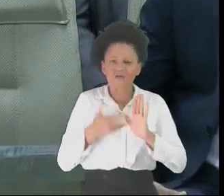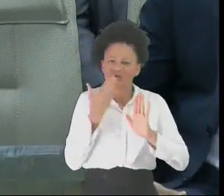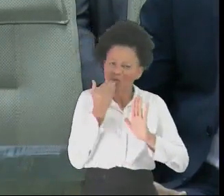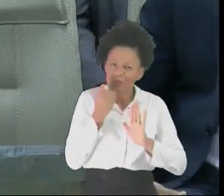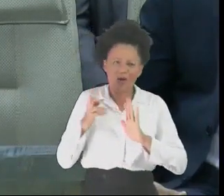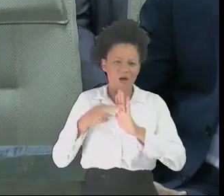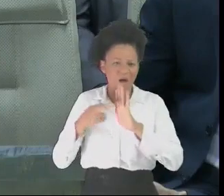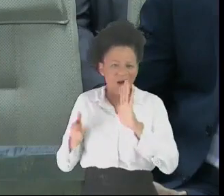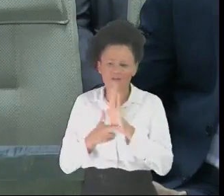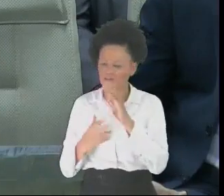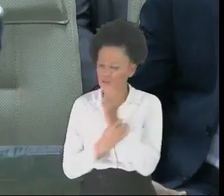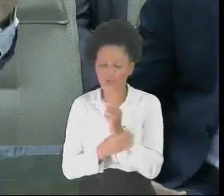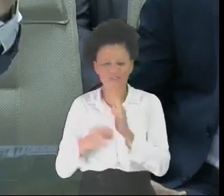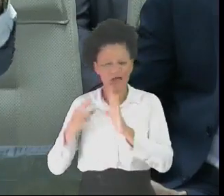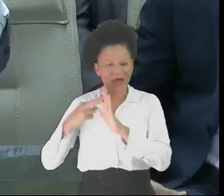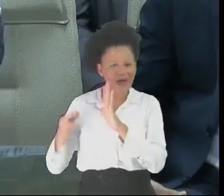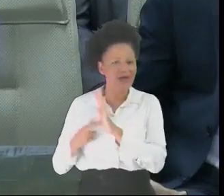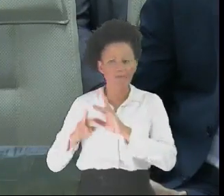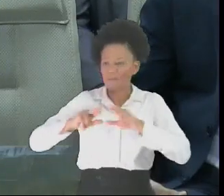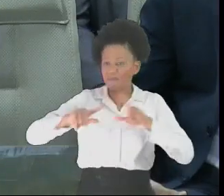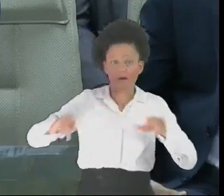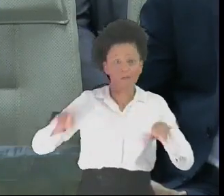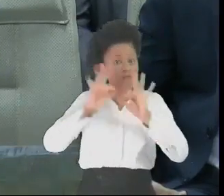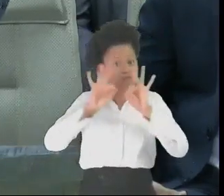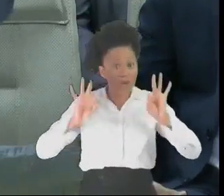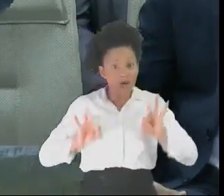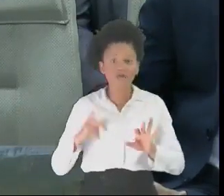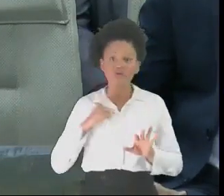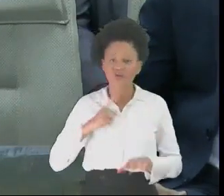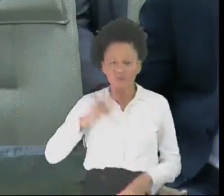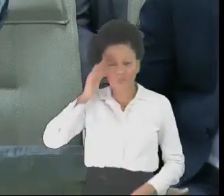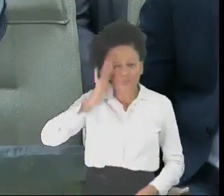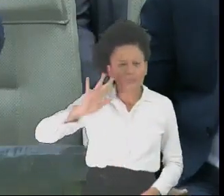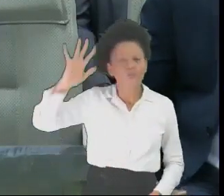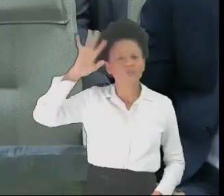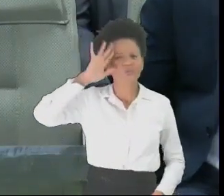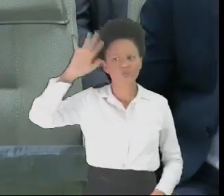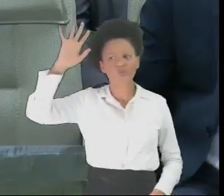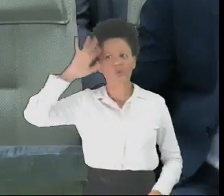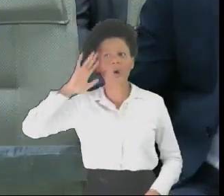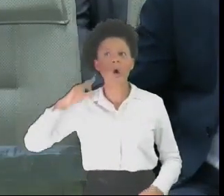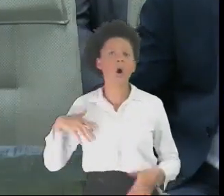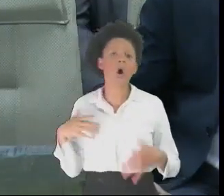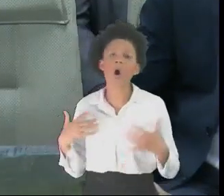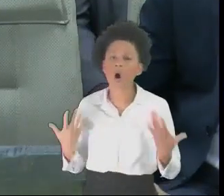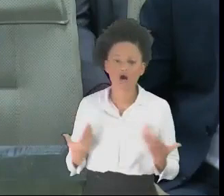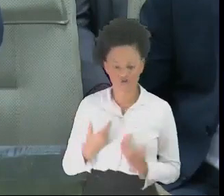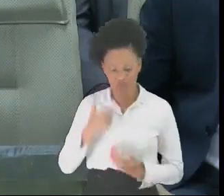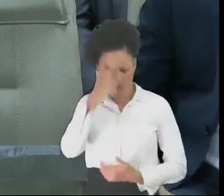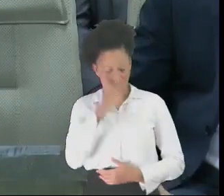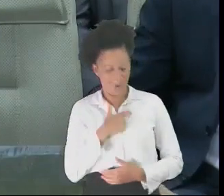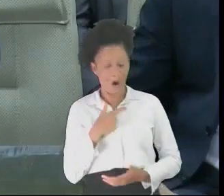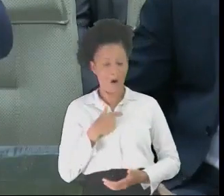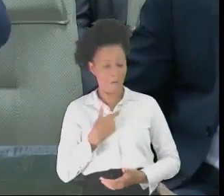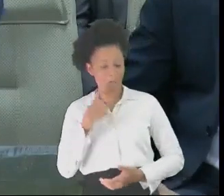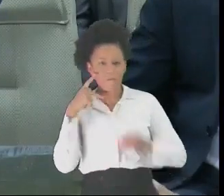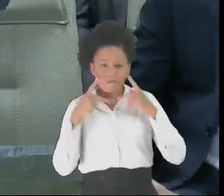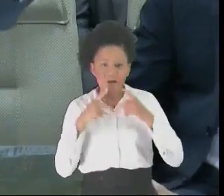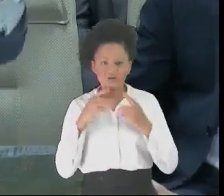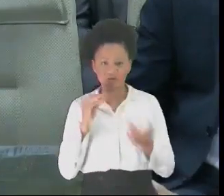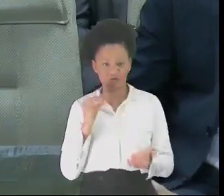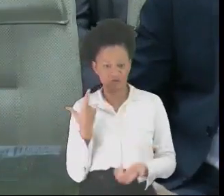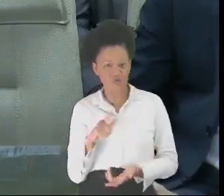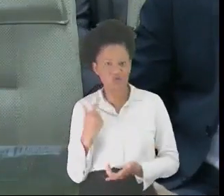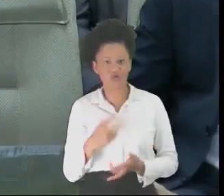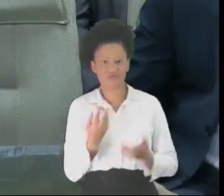Aleluia. E esses projetos já estão aí. Não é sonho, não é fantasia, não é um pregador irresponsável que está aqui fazendo medo